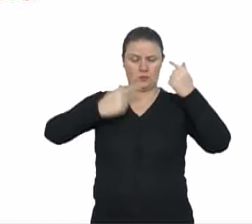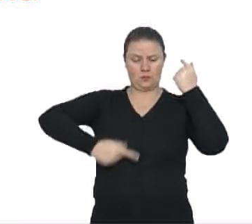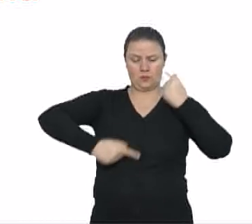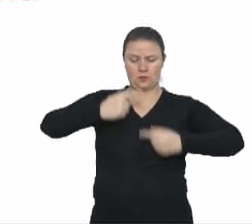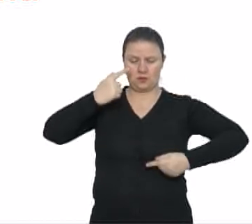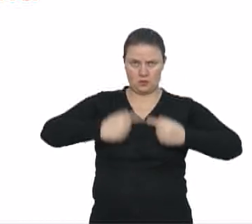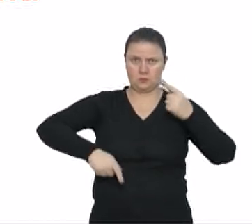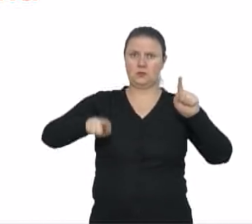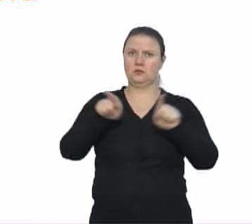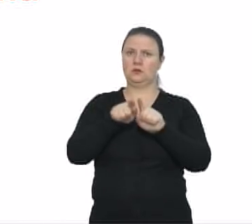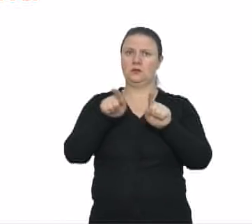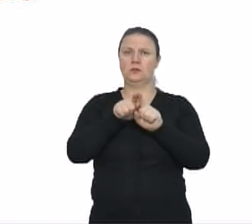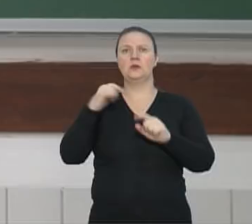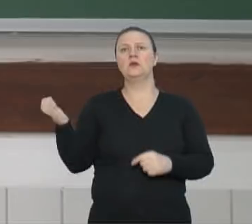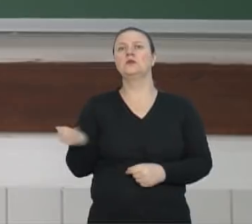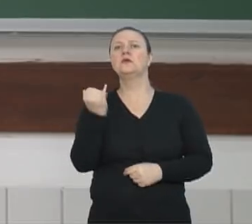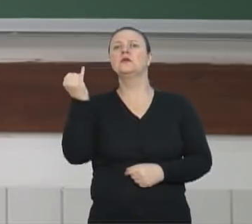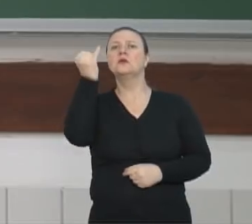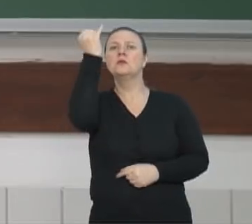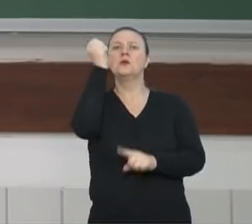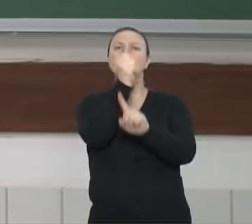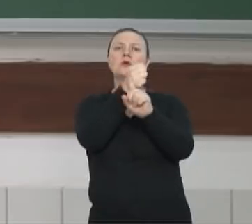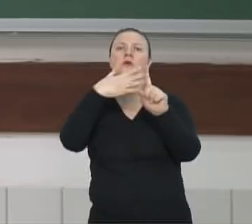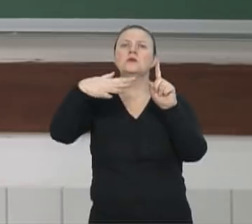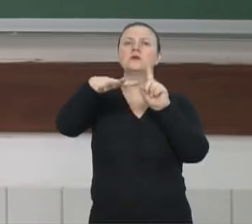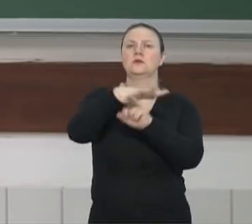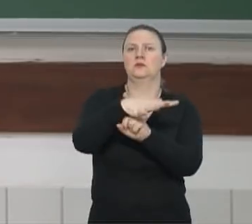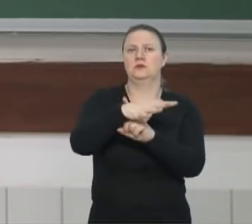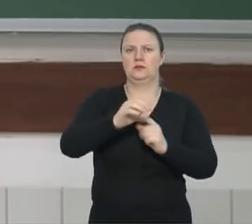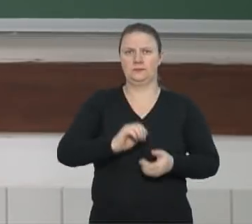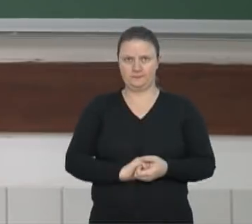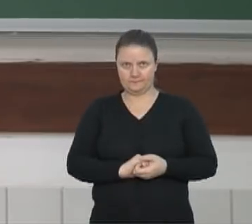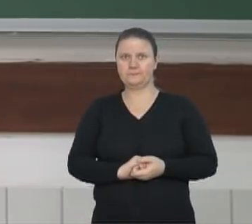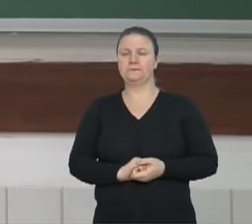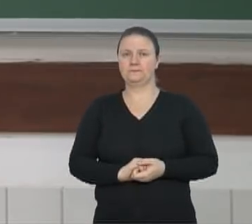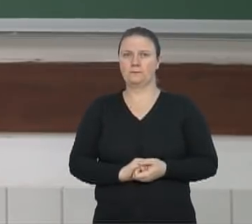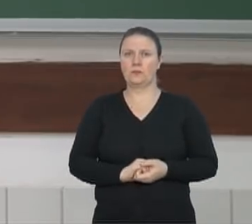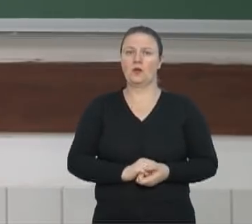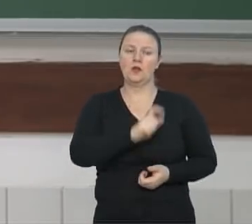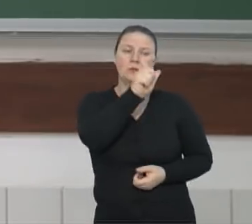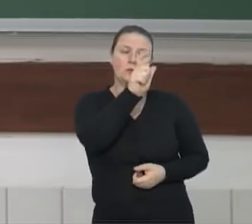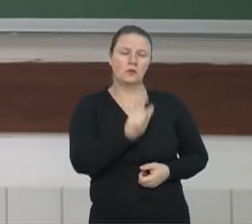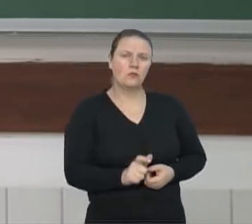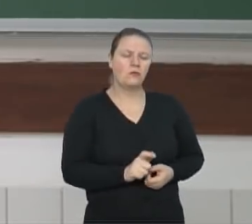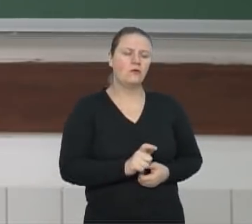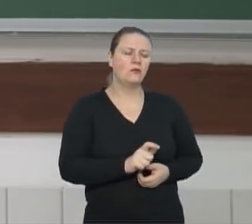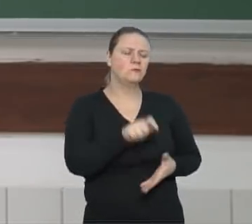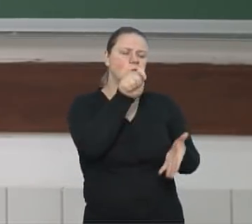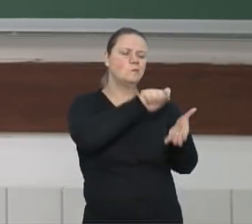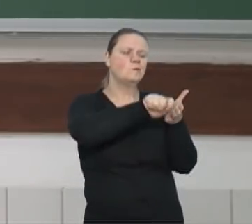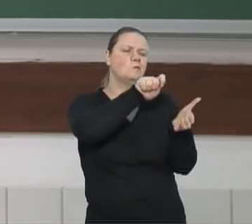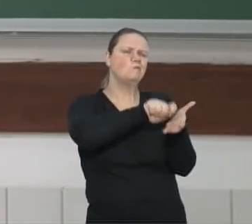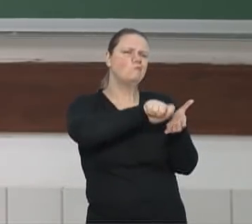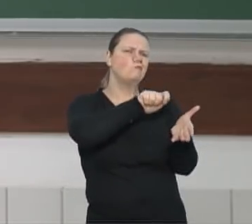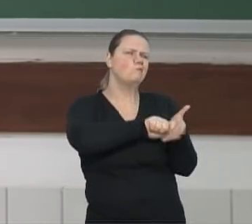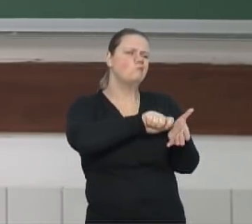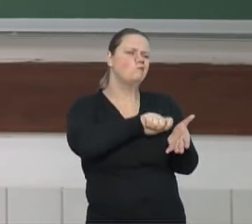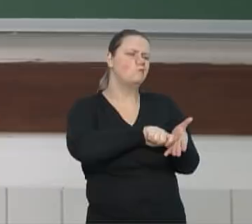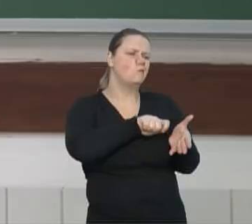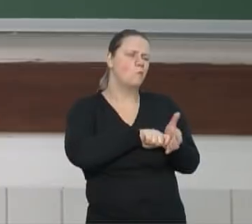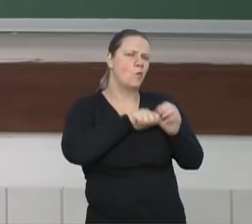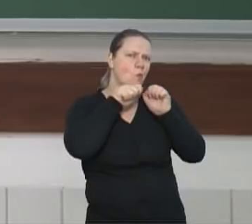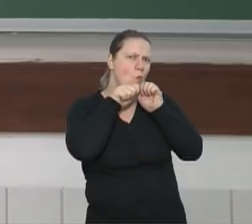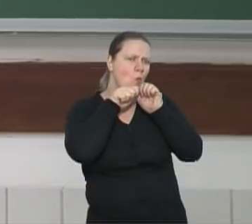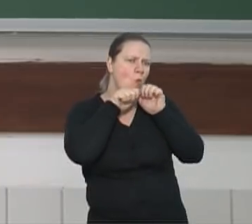de relevância social. Ora, o articulista não está querendo, através dos argumentos dele, convencer